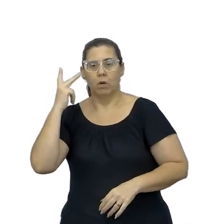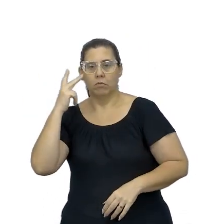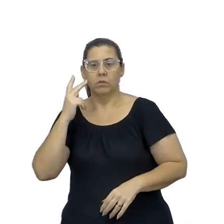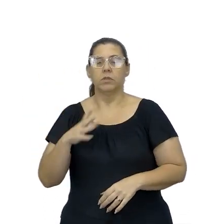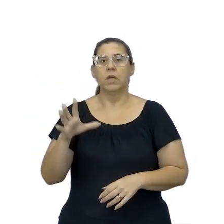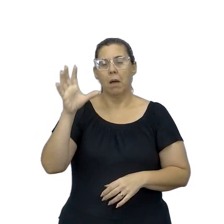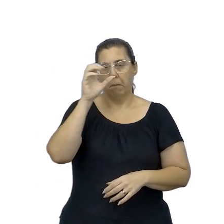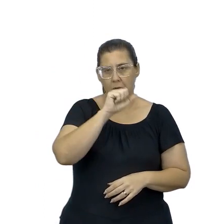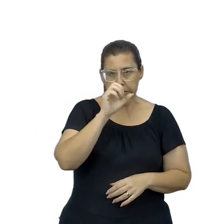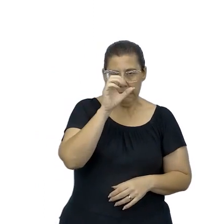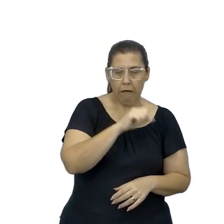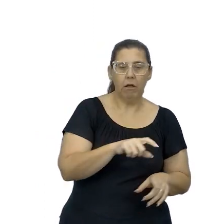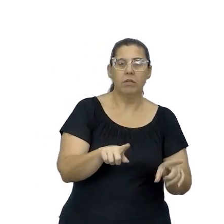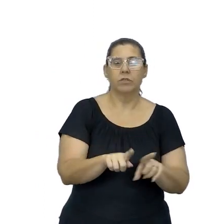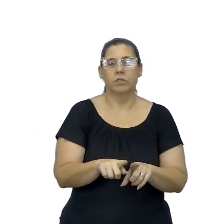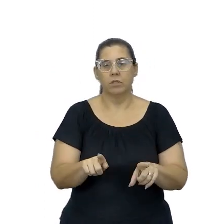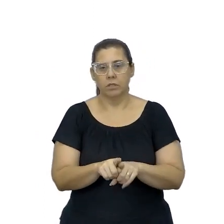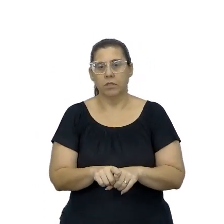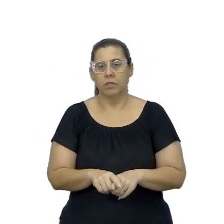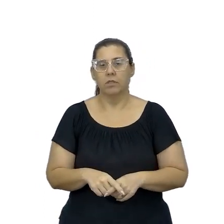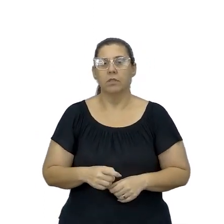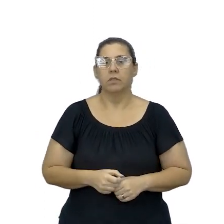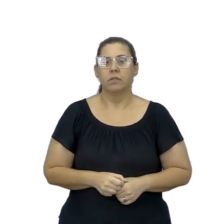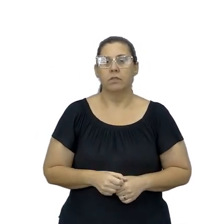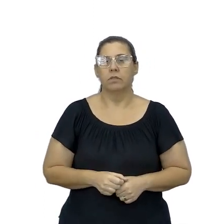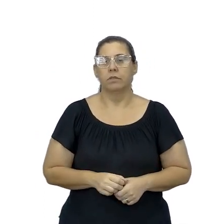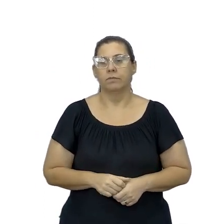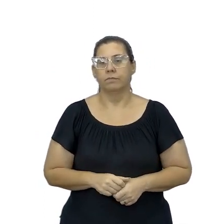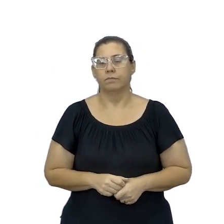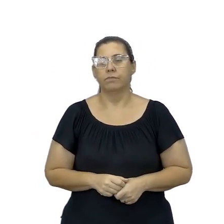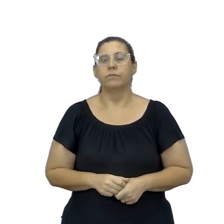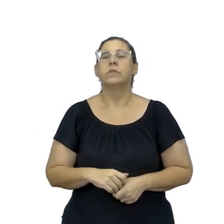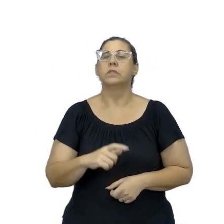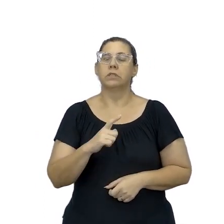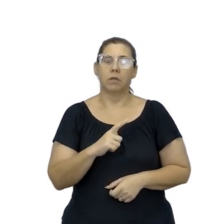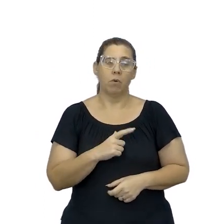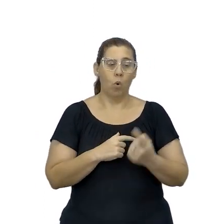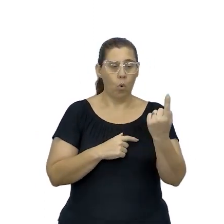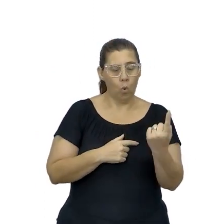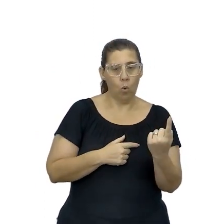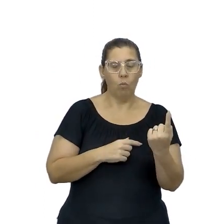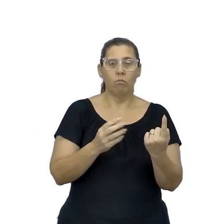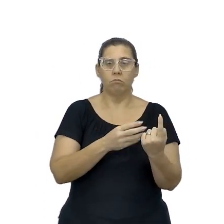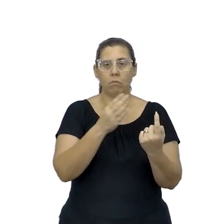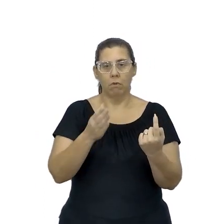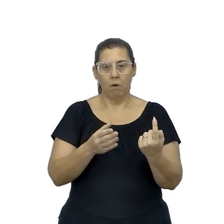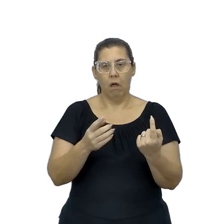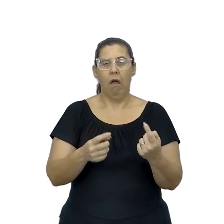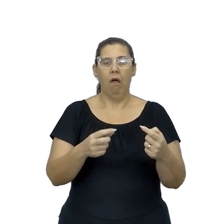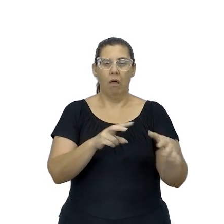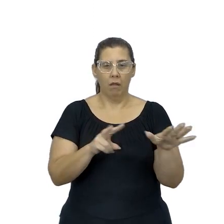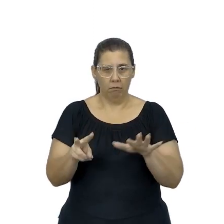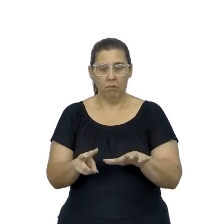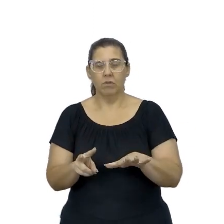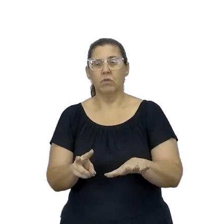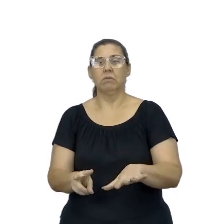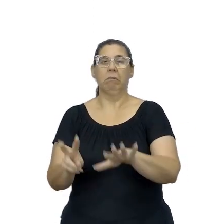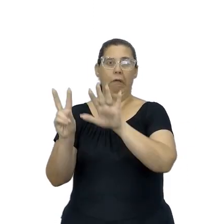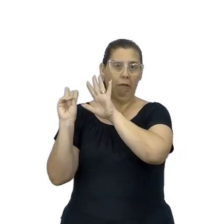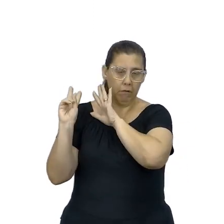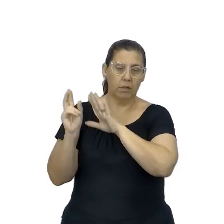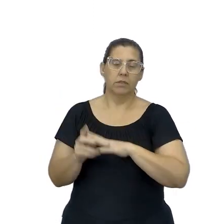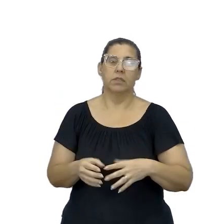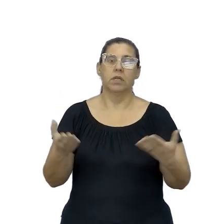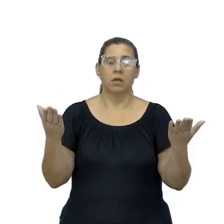em espiral. Coloquei aqui parte 2, porque como eu já mencionei, tivemos a parte 1 há 15 dias atrás. E, no